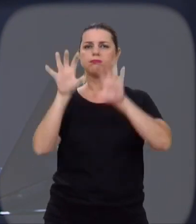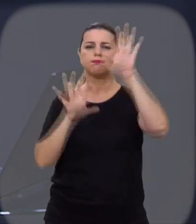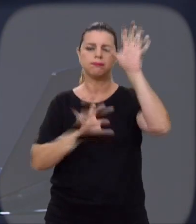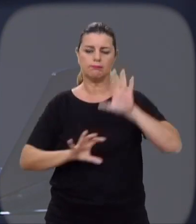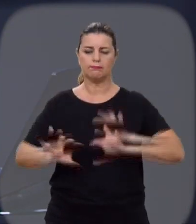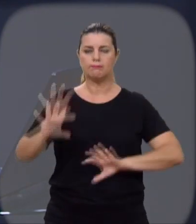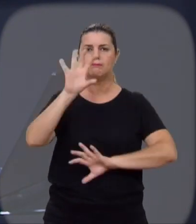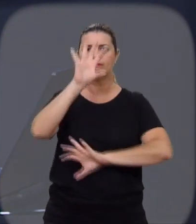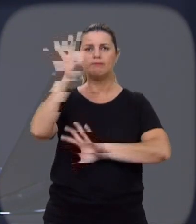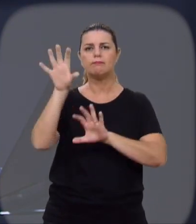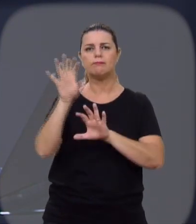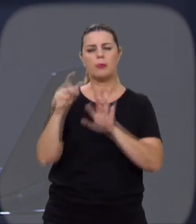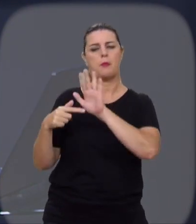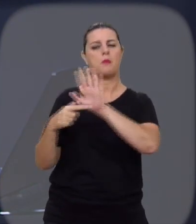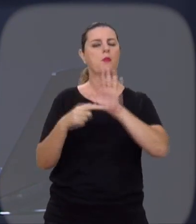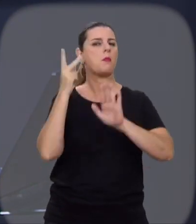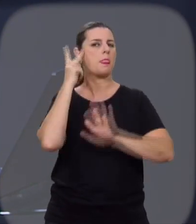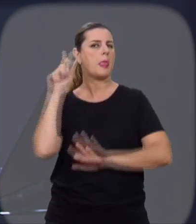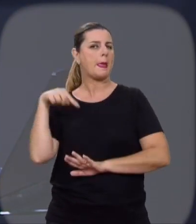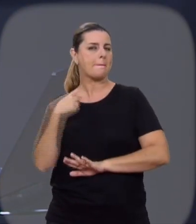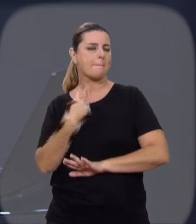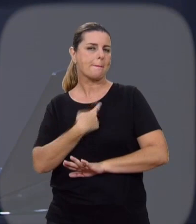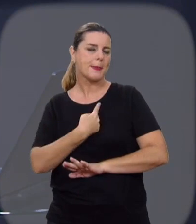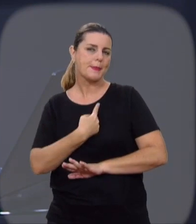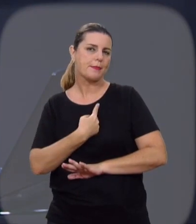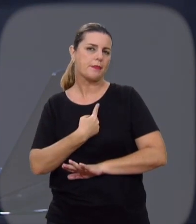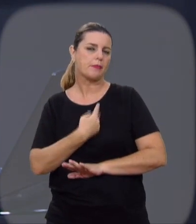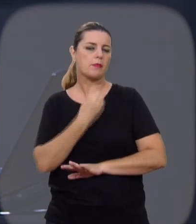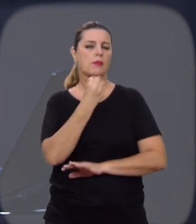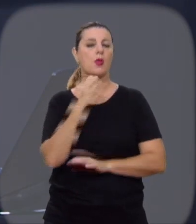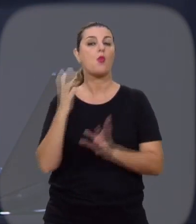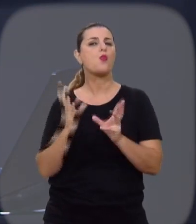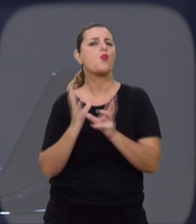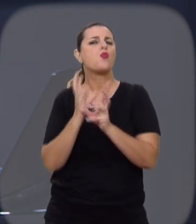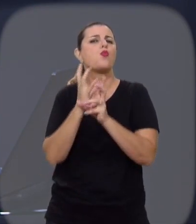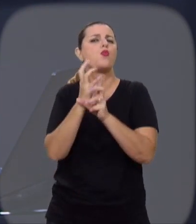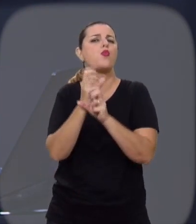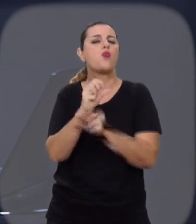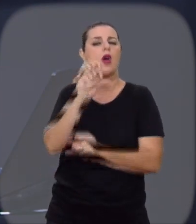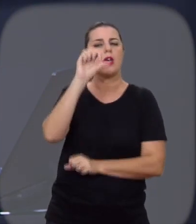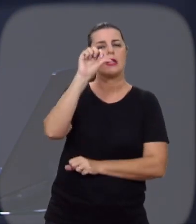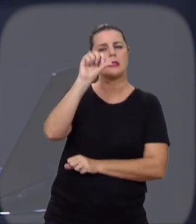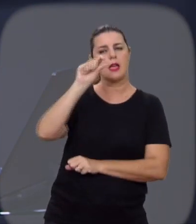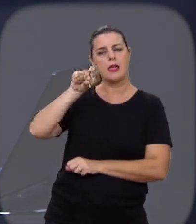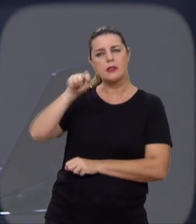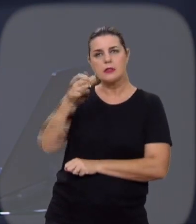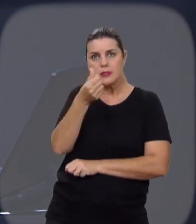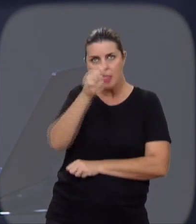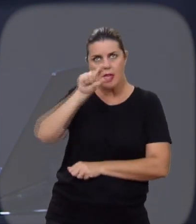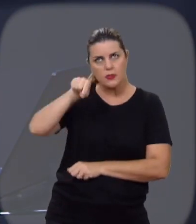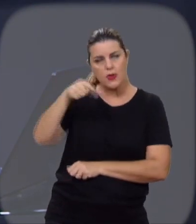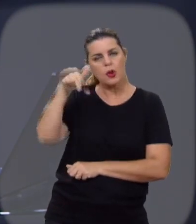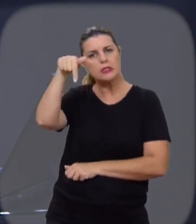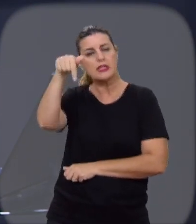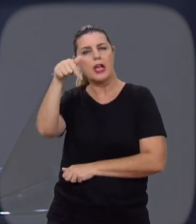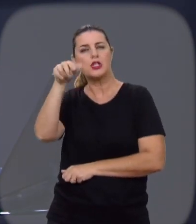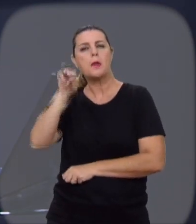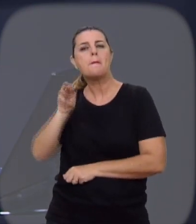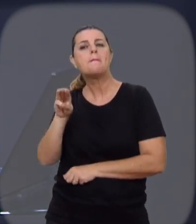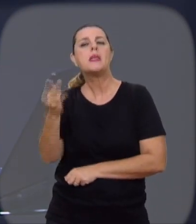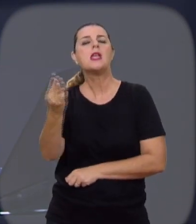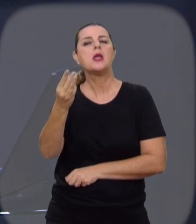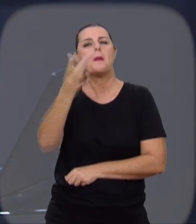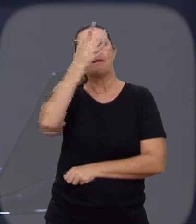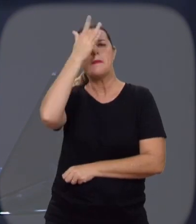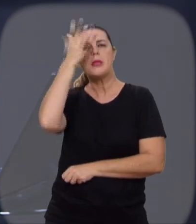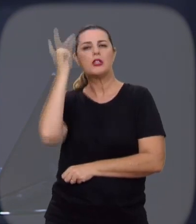Então, é trazido para nós a quantidade de 6,7 milhões de pessoas surdas ou